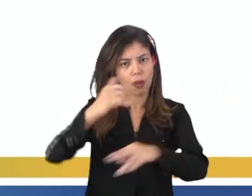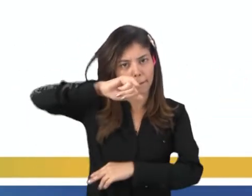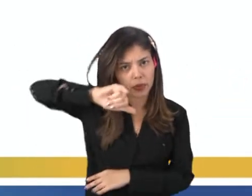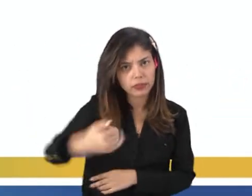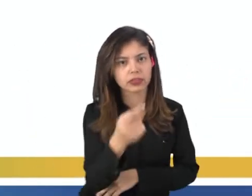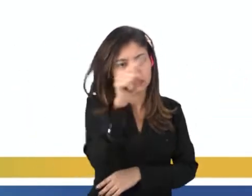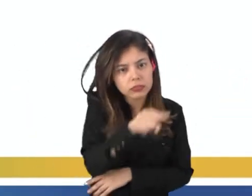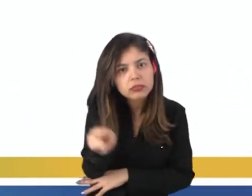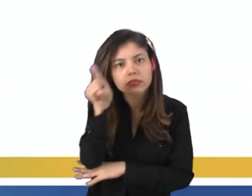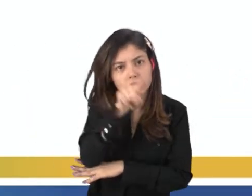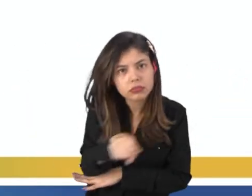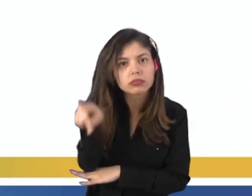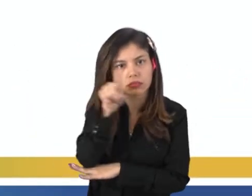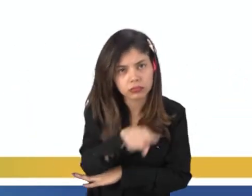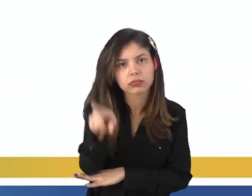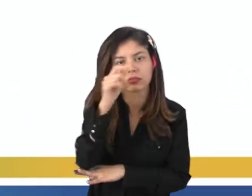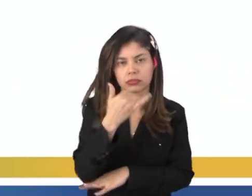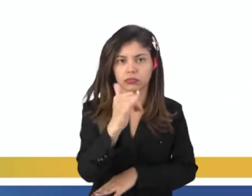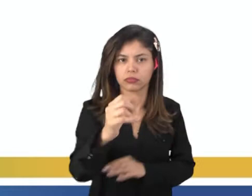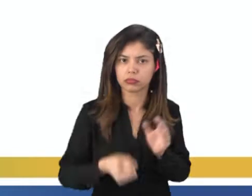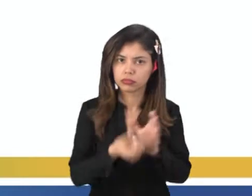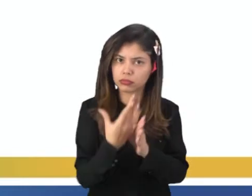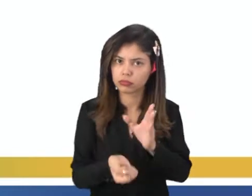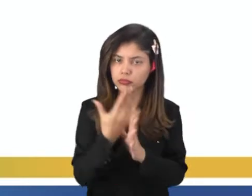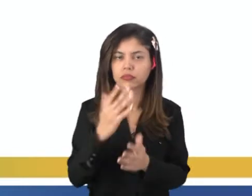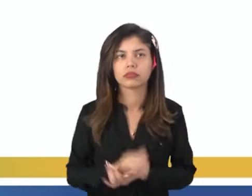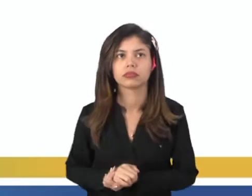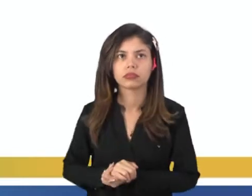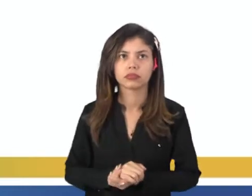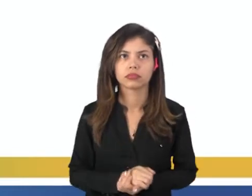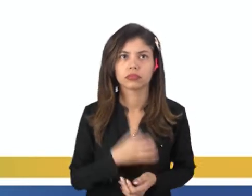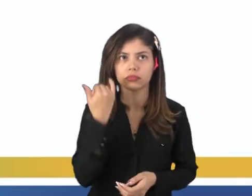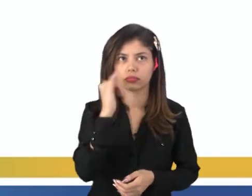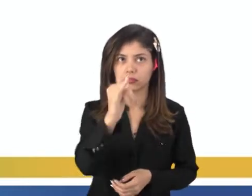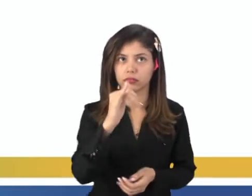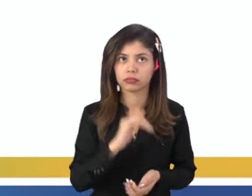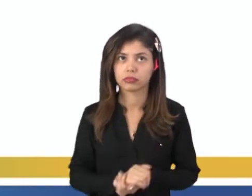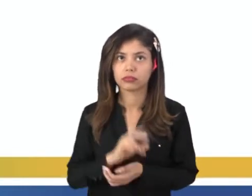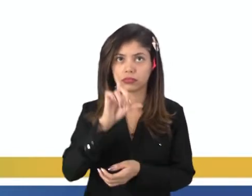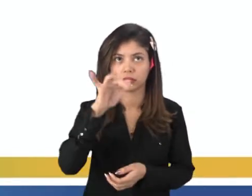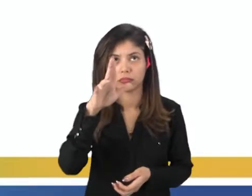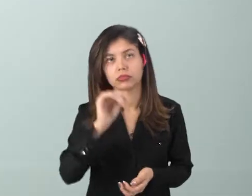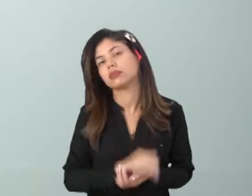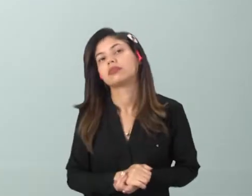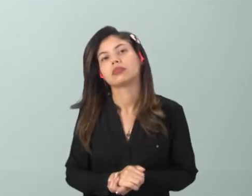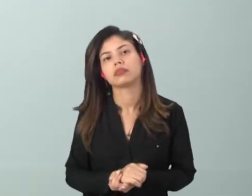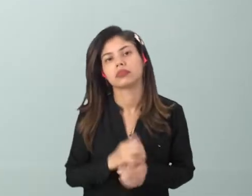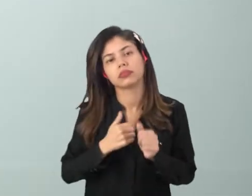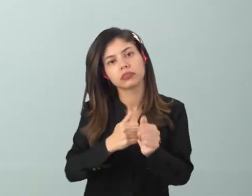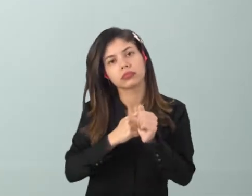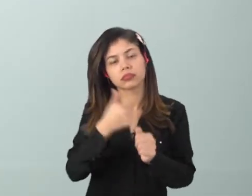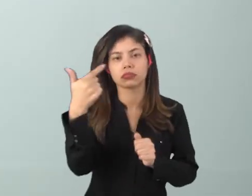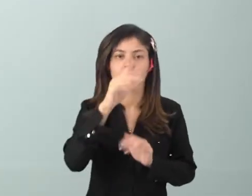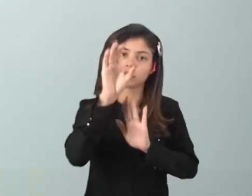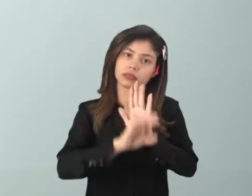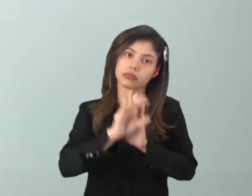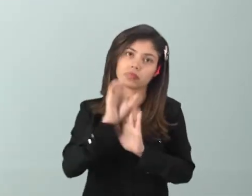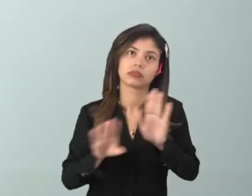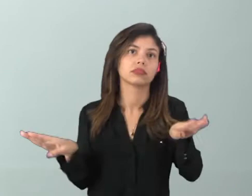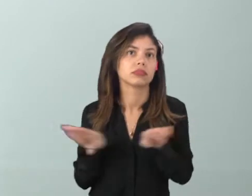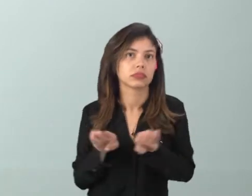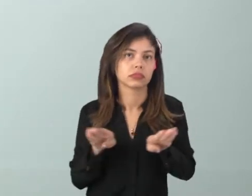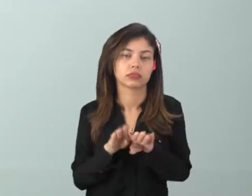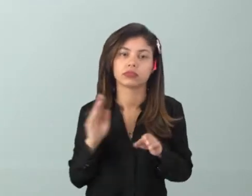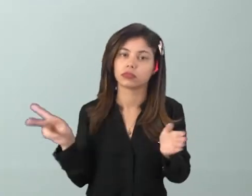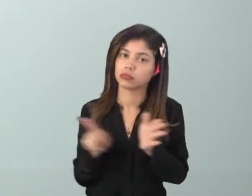Para girar turbinas que vão produzir energia elétrica, tá? A energia eólica, seguindo aquele segundo conceito, ela também